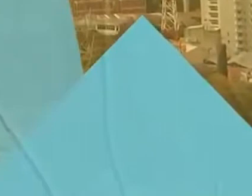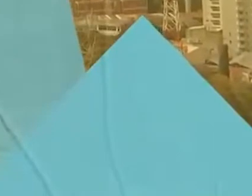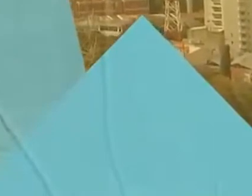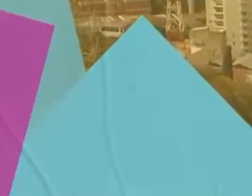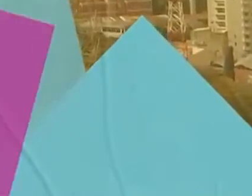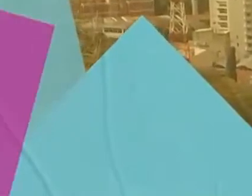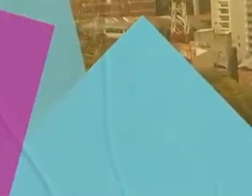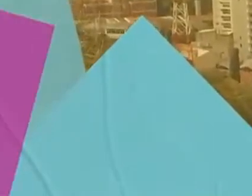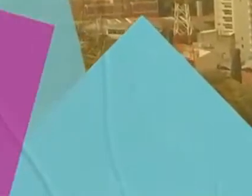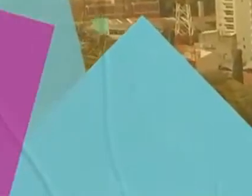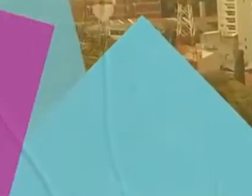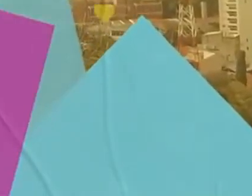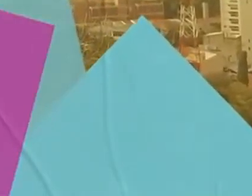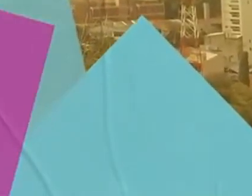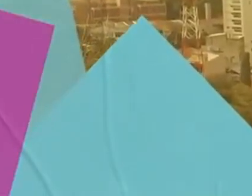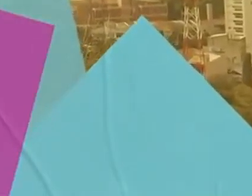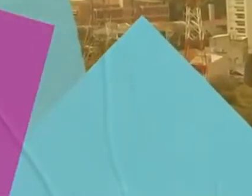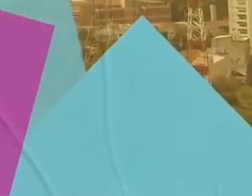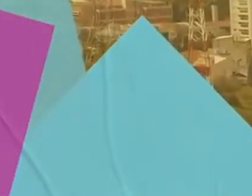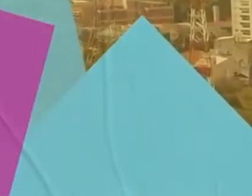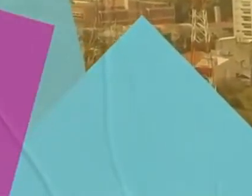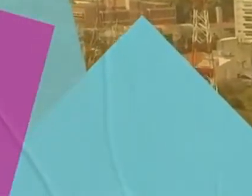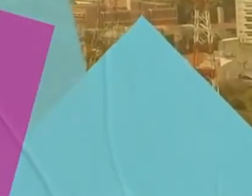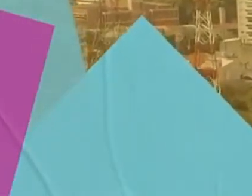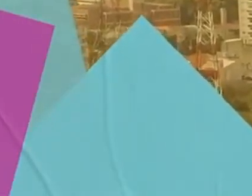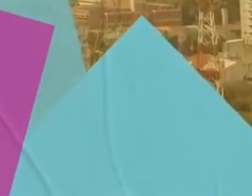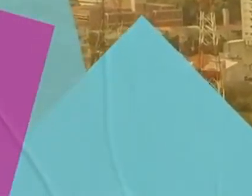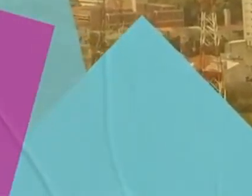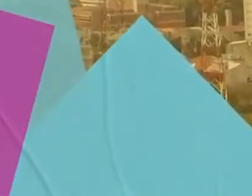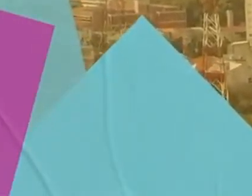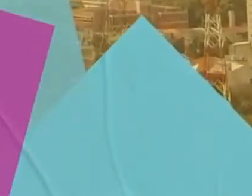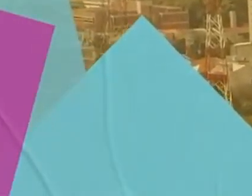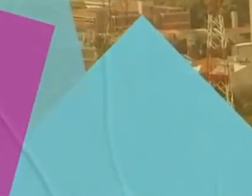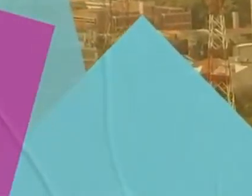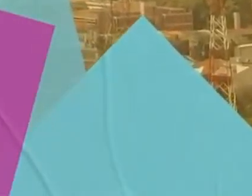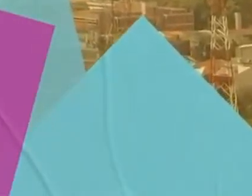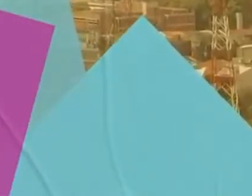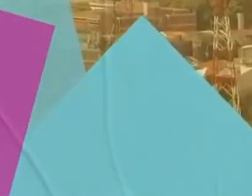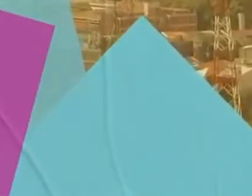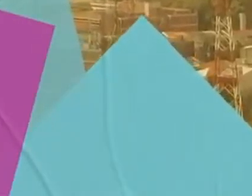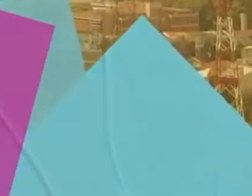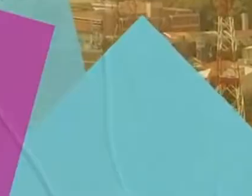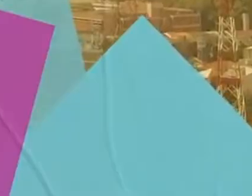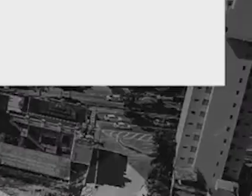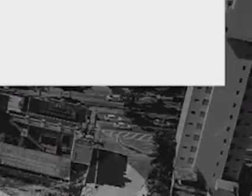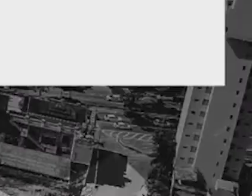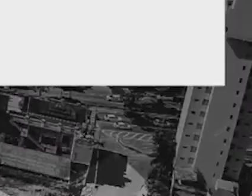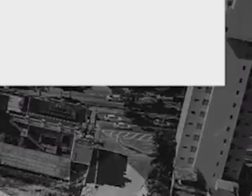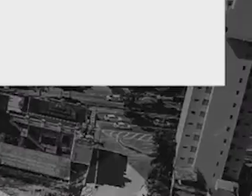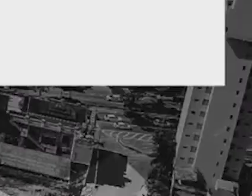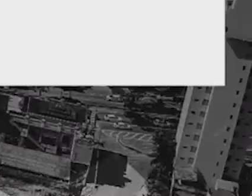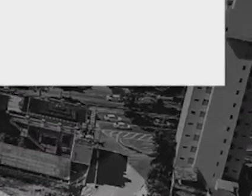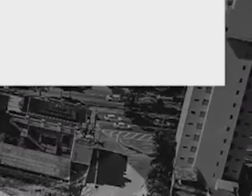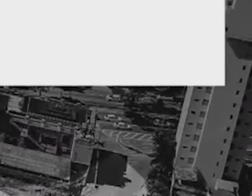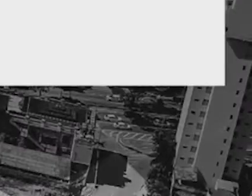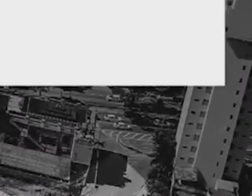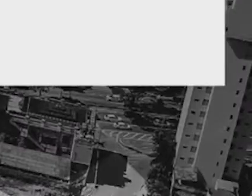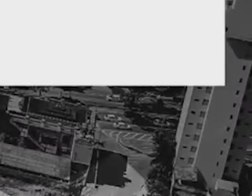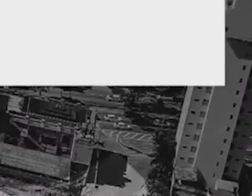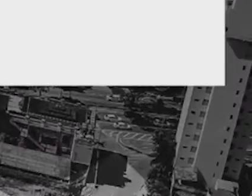de 16 de setembro a 18 de outubro. Acompanhe tudo pelas redes sociais e participe!